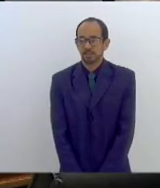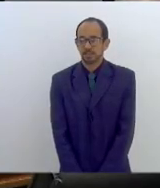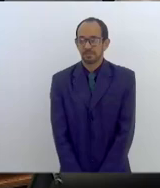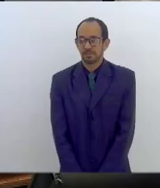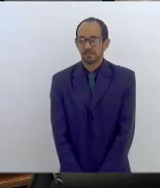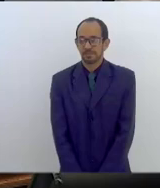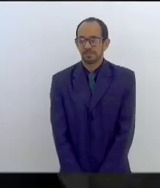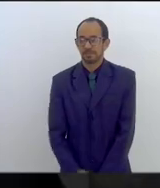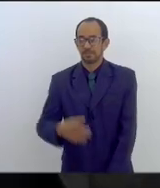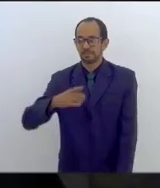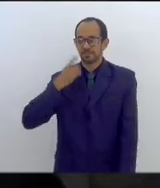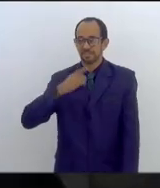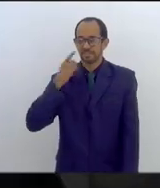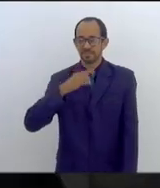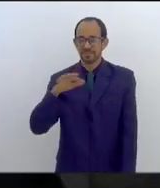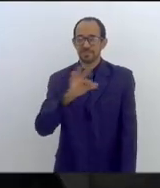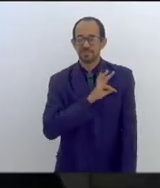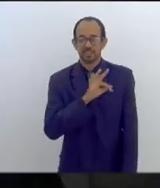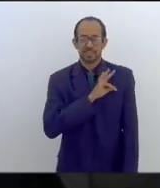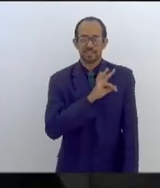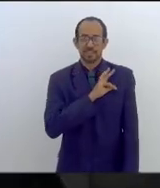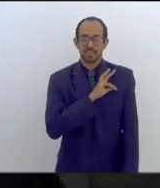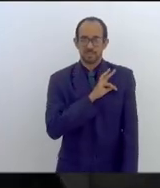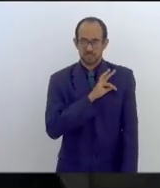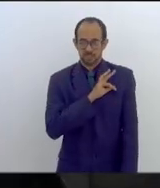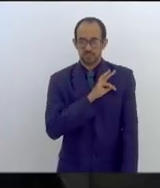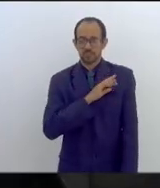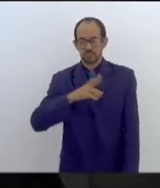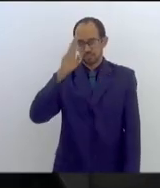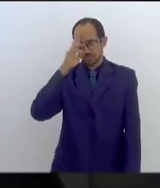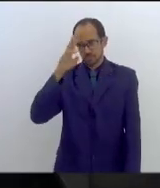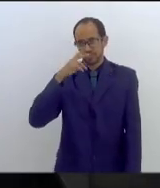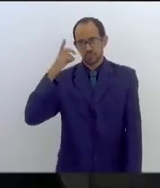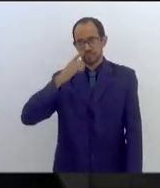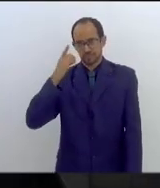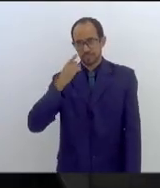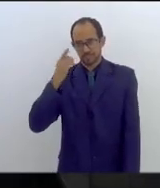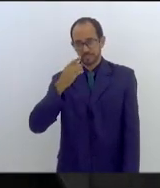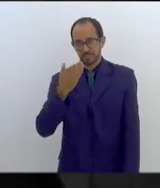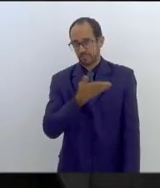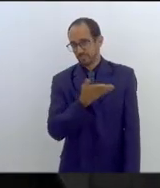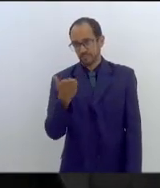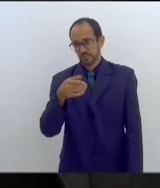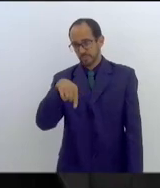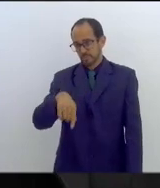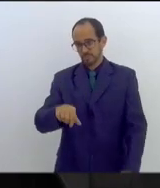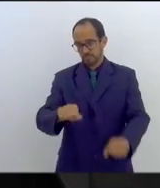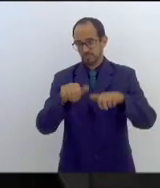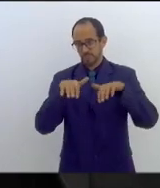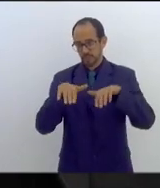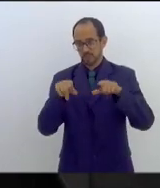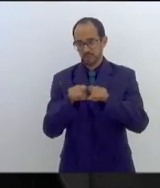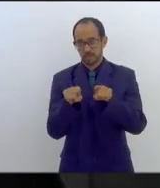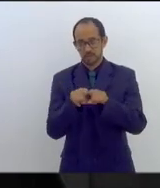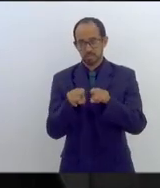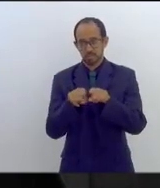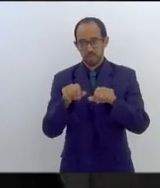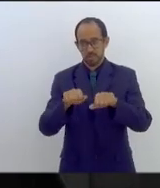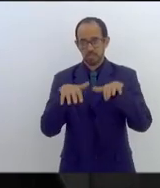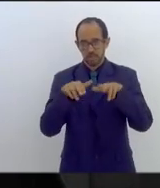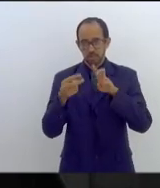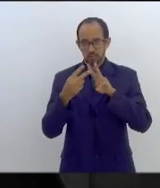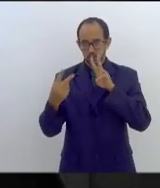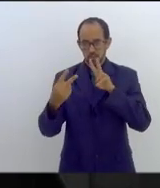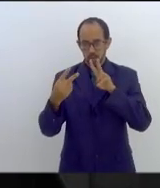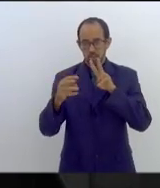Obrigado. Deputada Marta Rocha, senhoras deputadas, senhores deputados ainda presentes no plenário, também no plenário virtual, cidadãos e